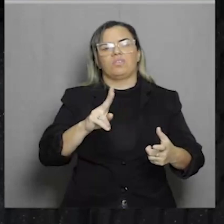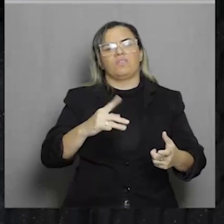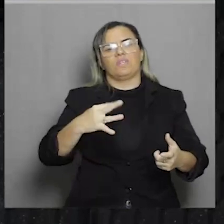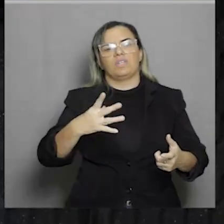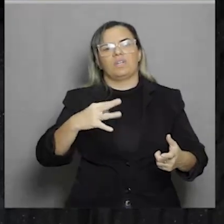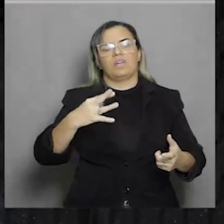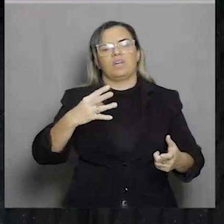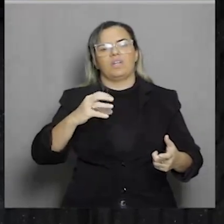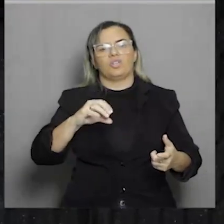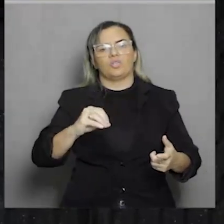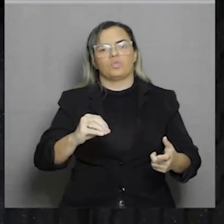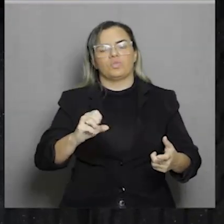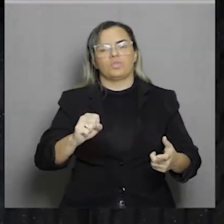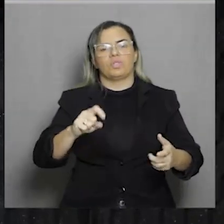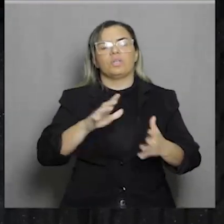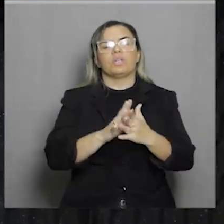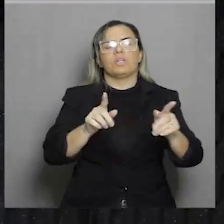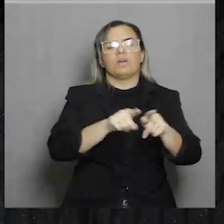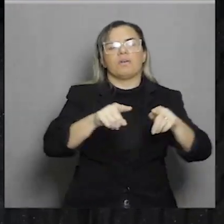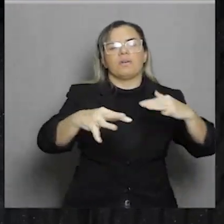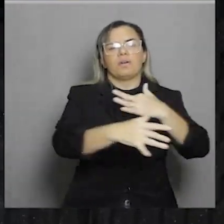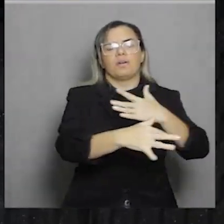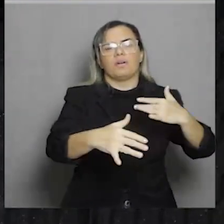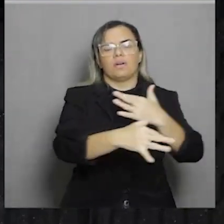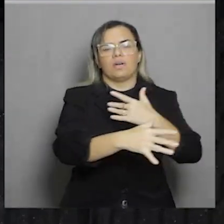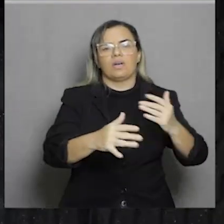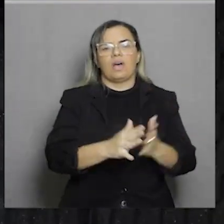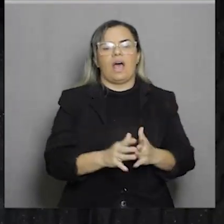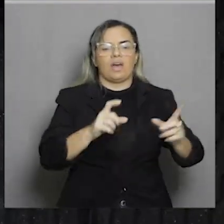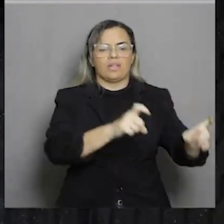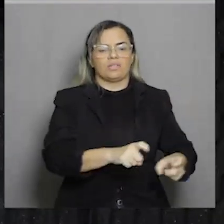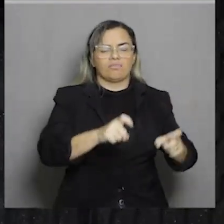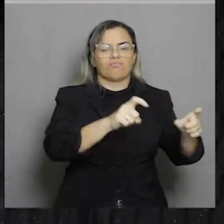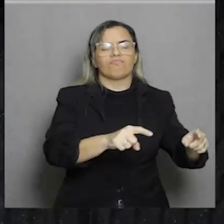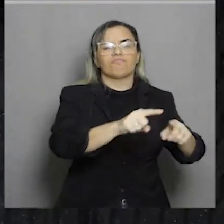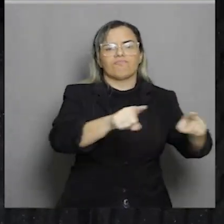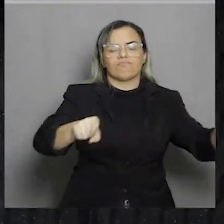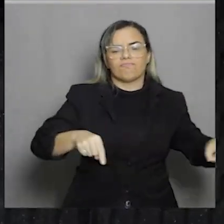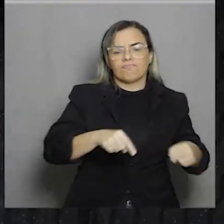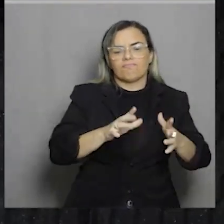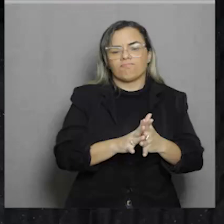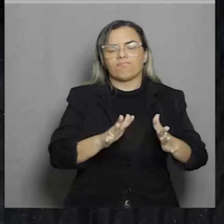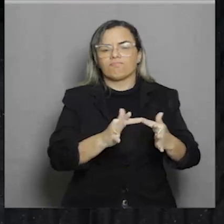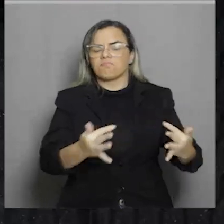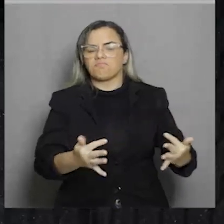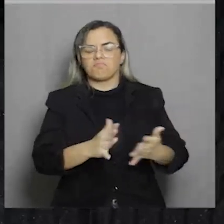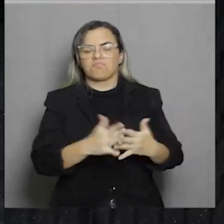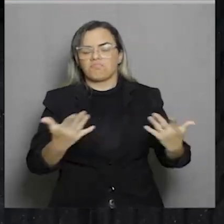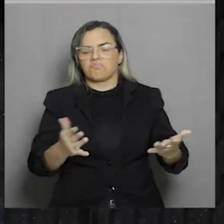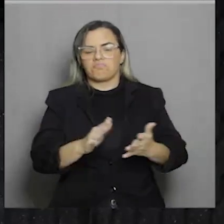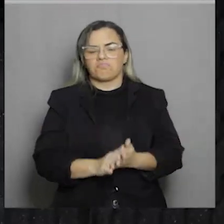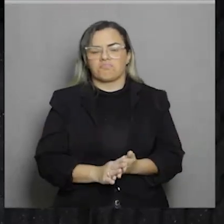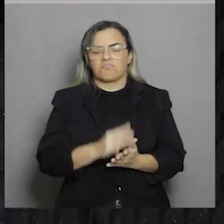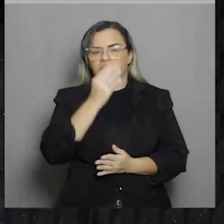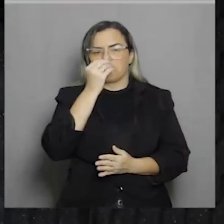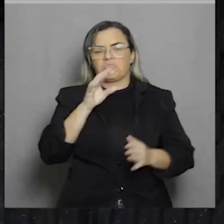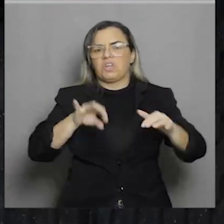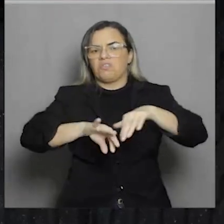vilarejos, cidades, né, áreas rurais, que simplesmente estavam até então